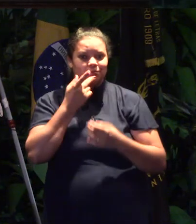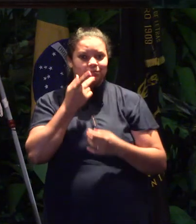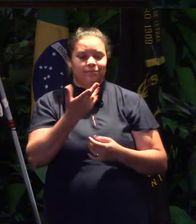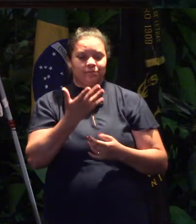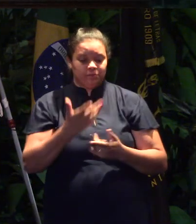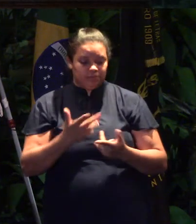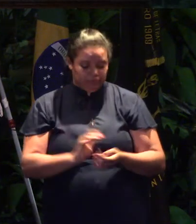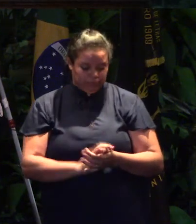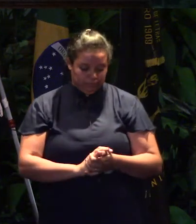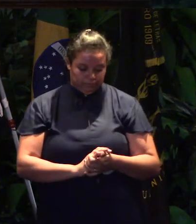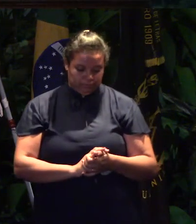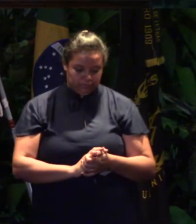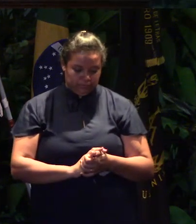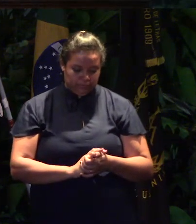como que